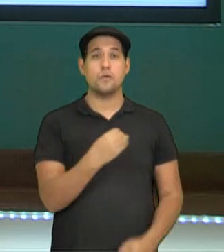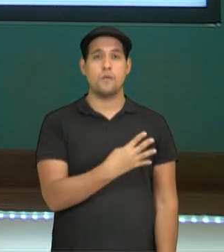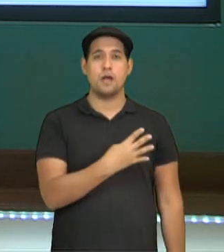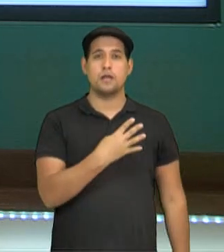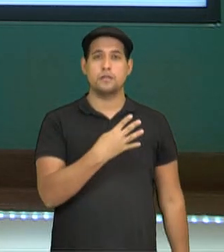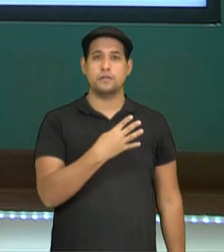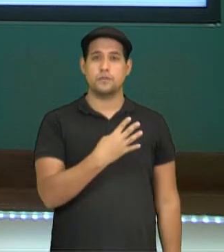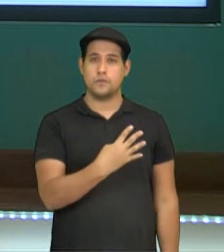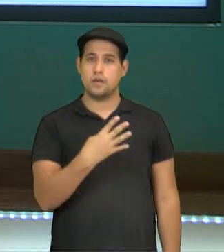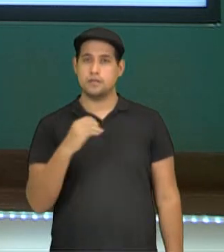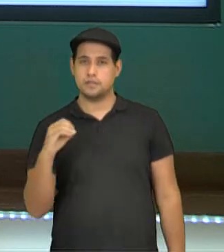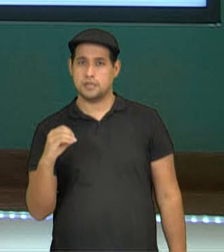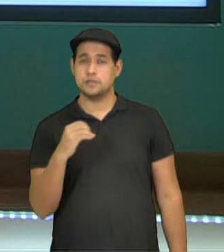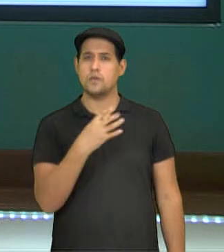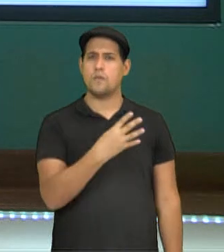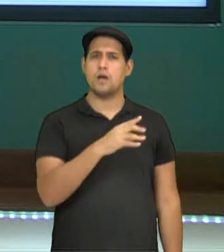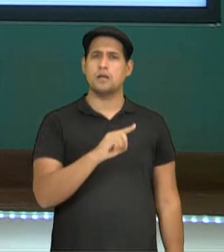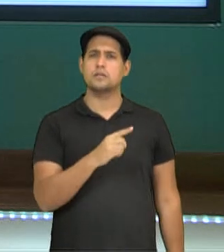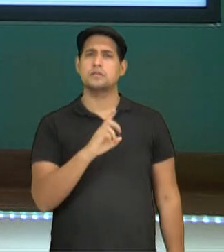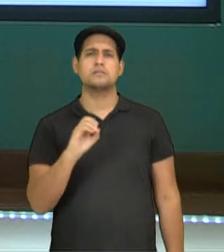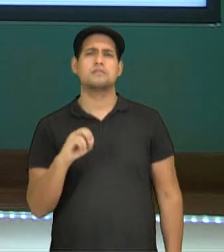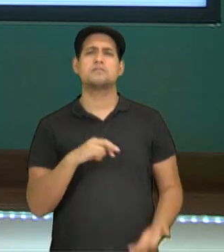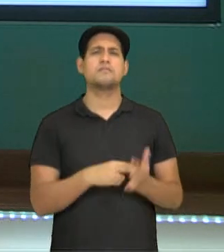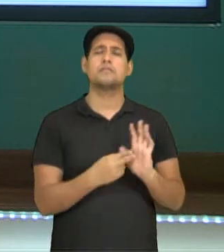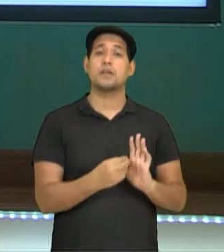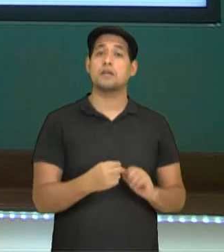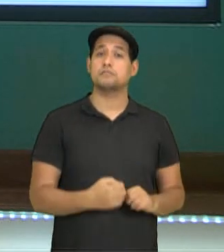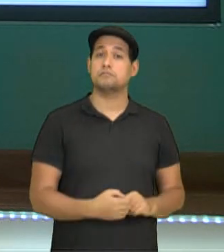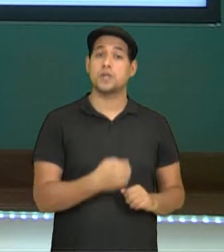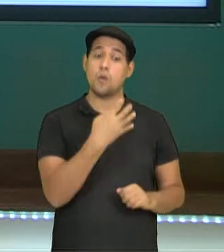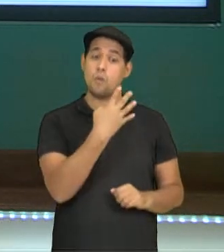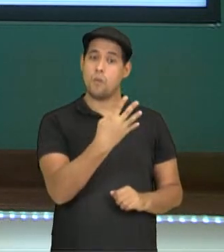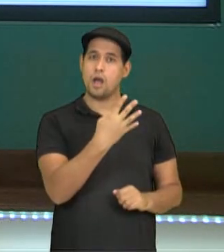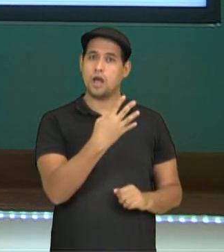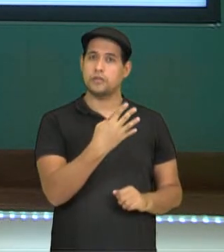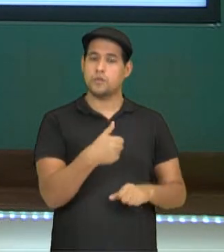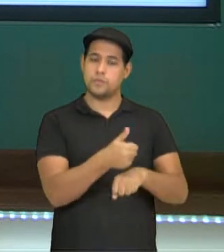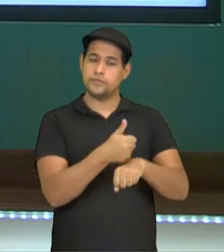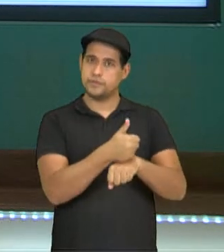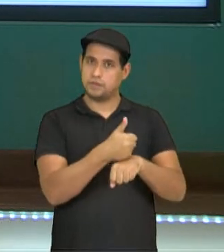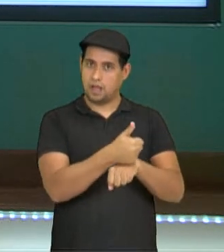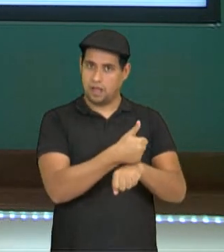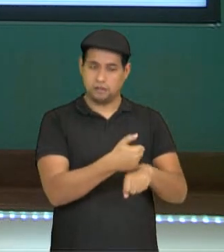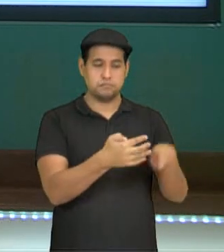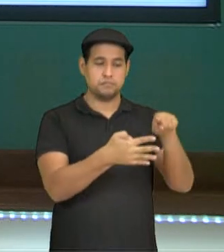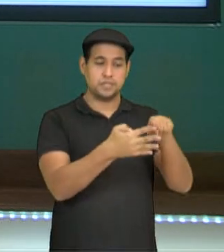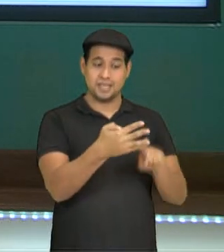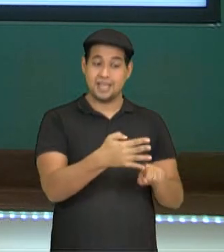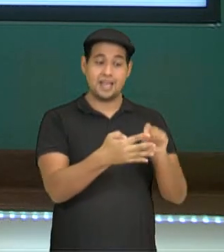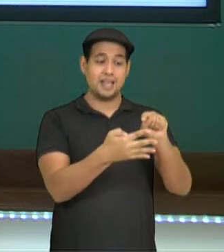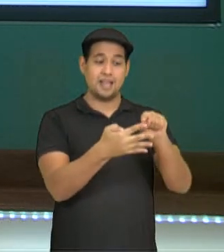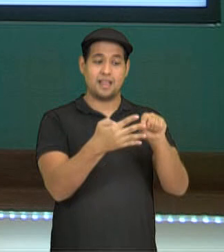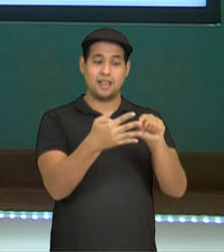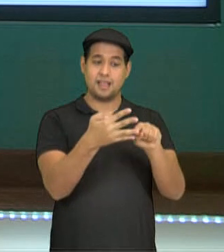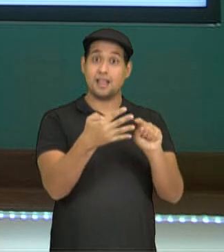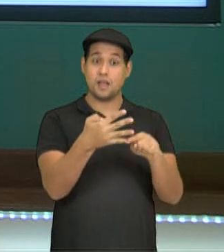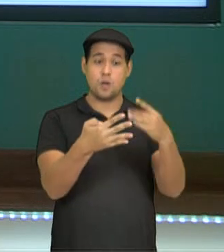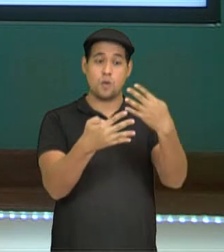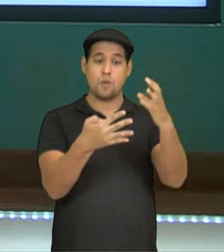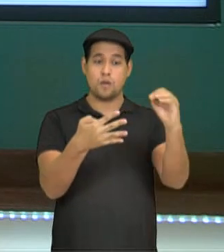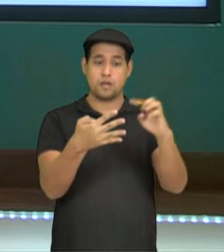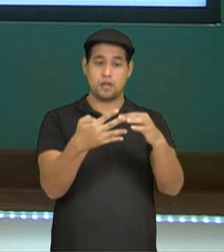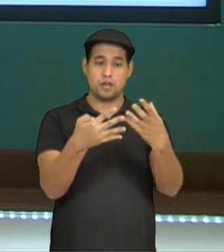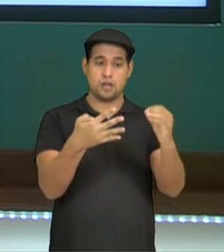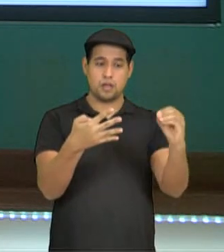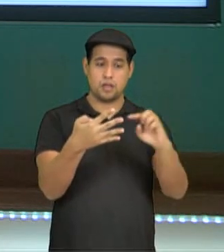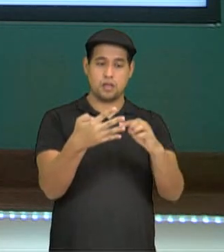por 400 e 4 por 100. O que é 4 por 400? Quer dizer que são 4 atletas e cada atleta vai correr 400 metros. Então, é um